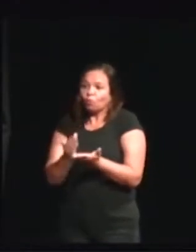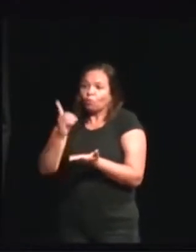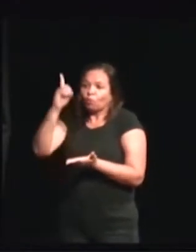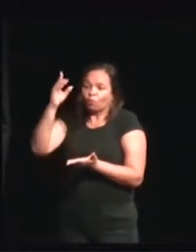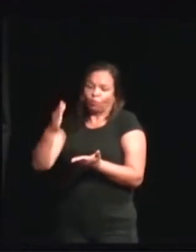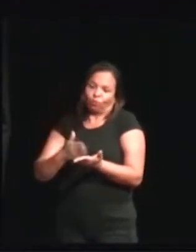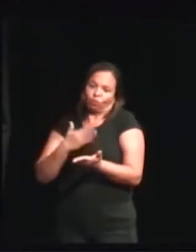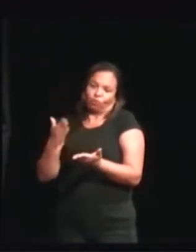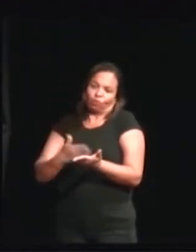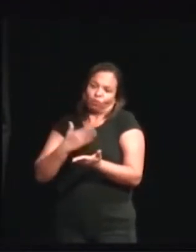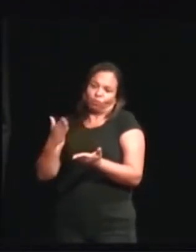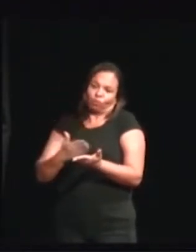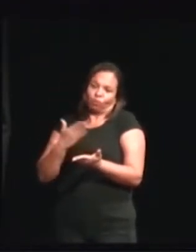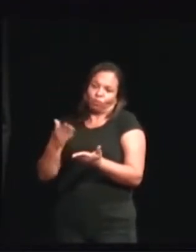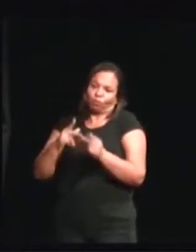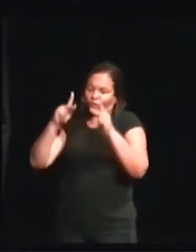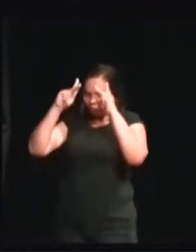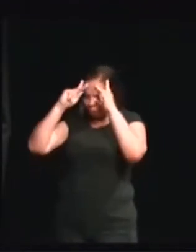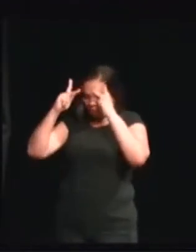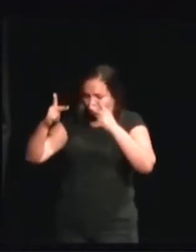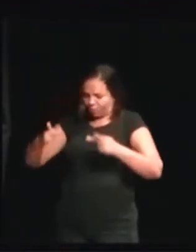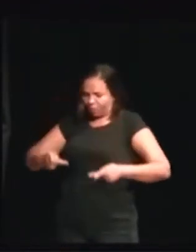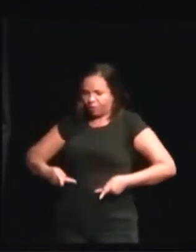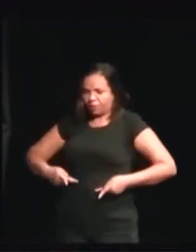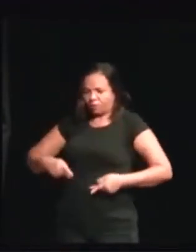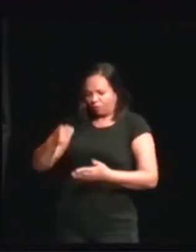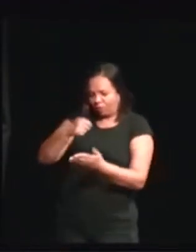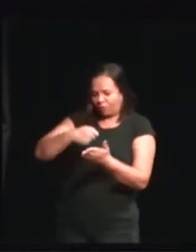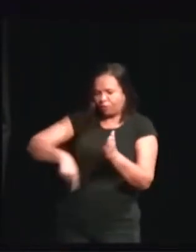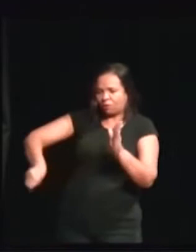escrita a lei imaterial de Deus.